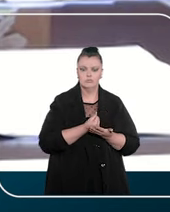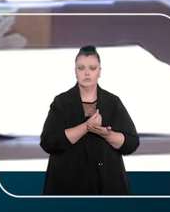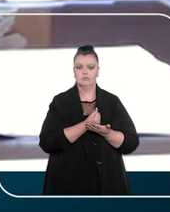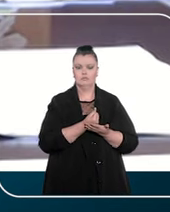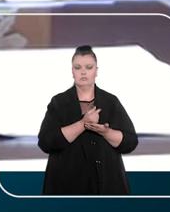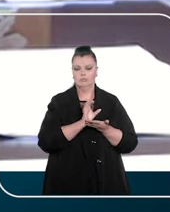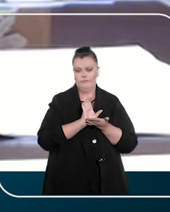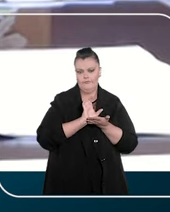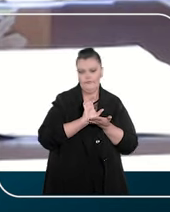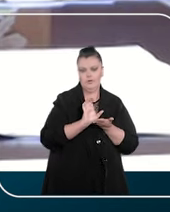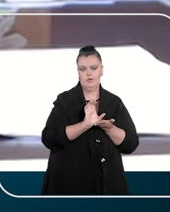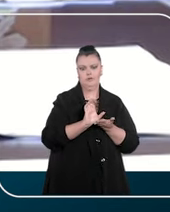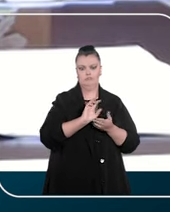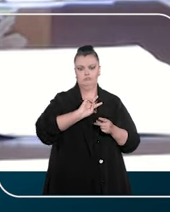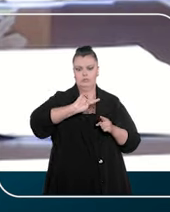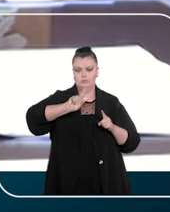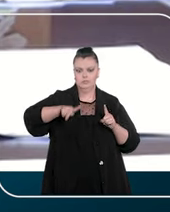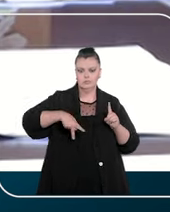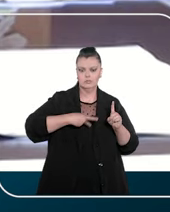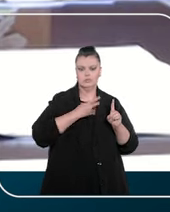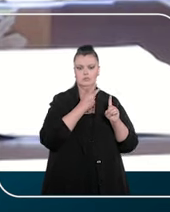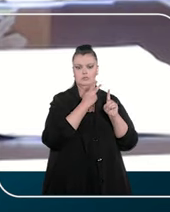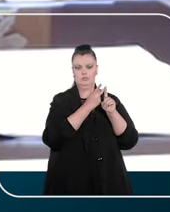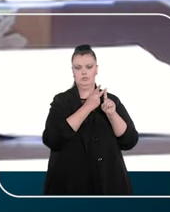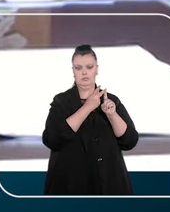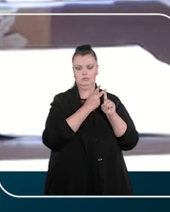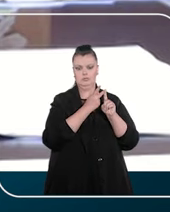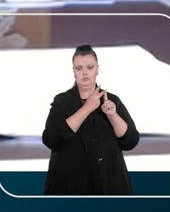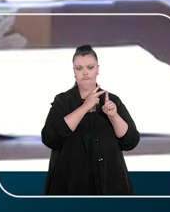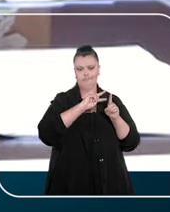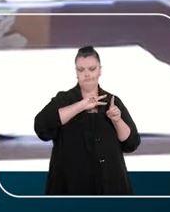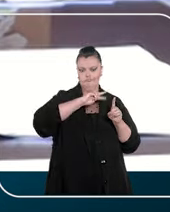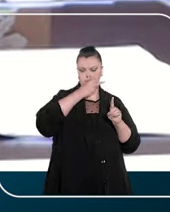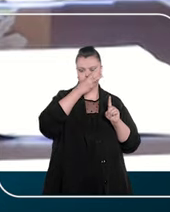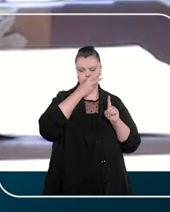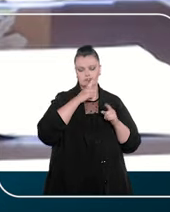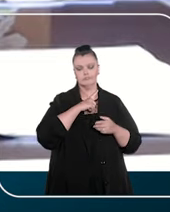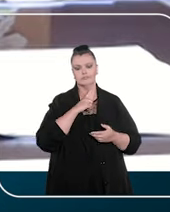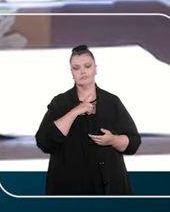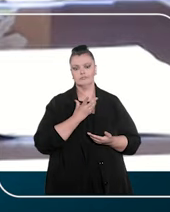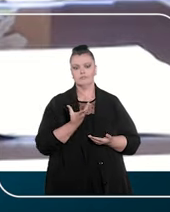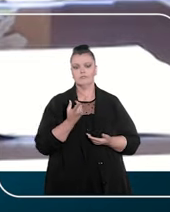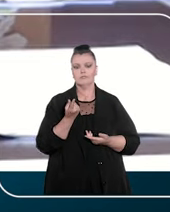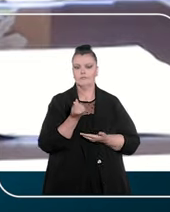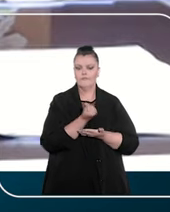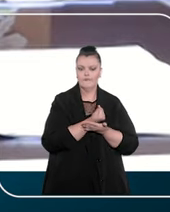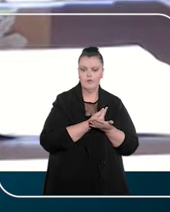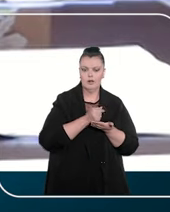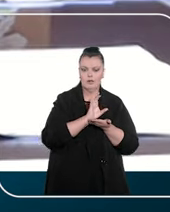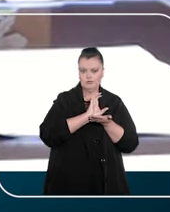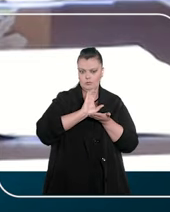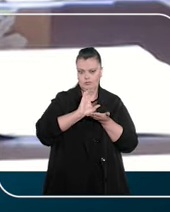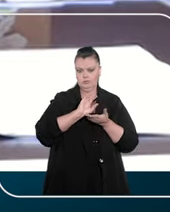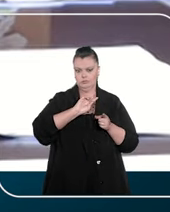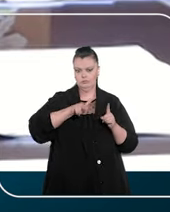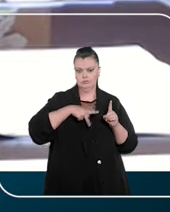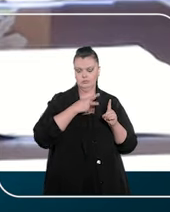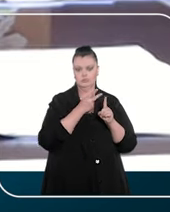muitíssimo elevados, mas muitíssimo elevados mesmo. E esses valores elevados, às vezes,